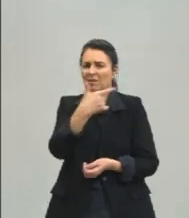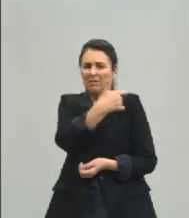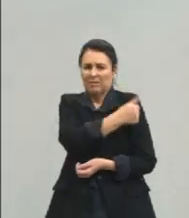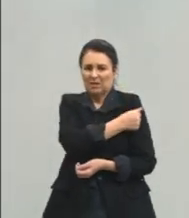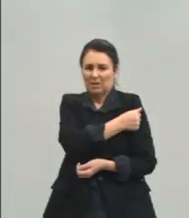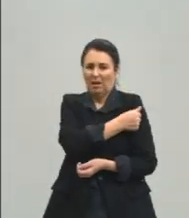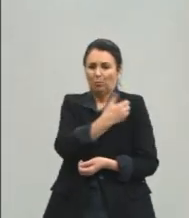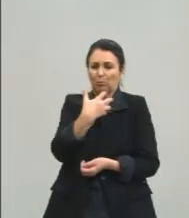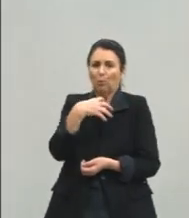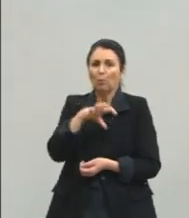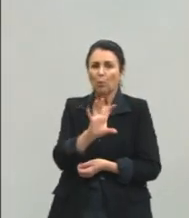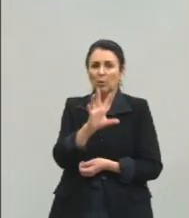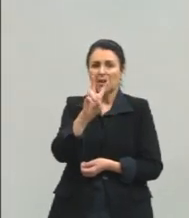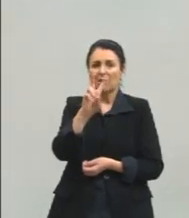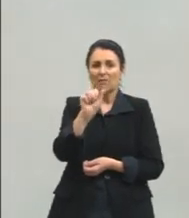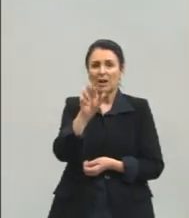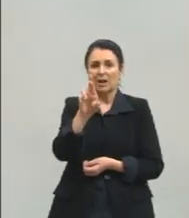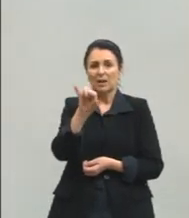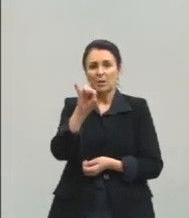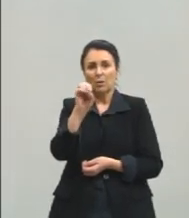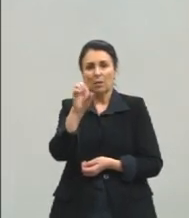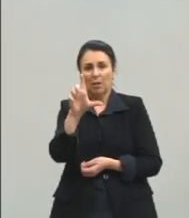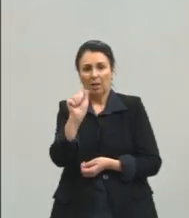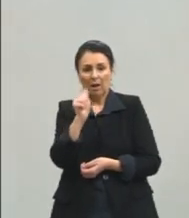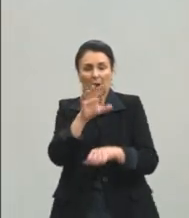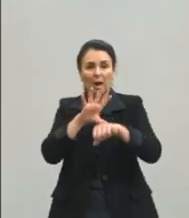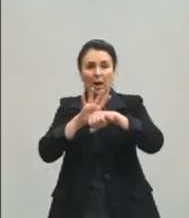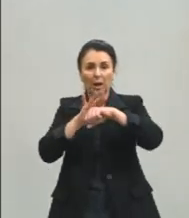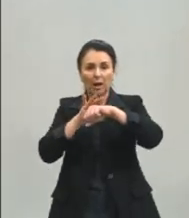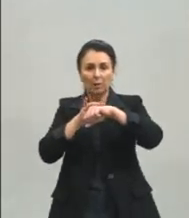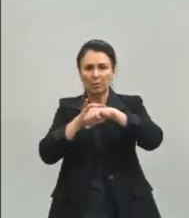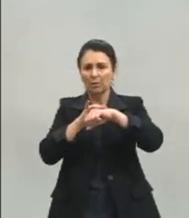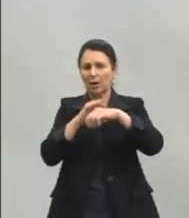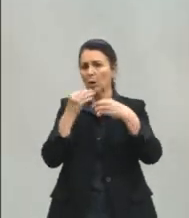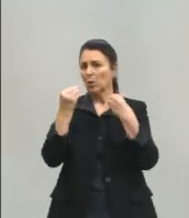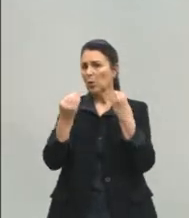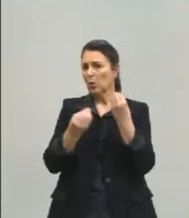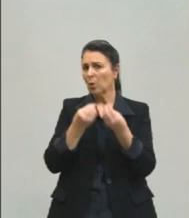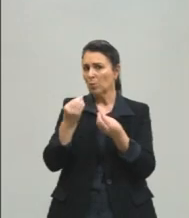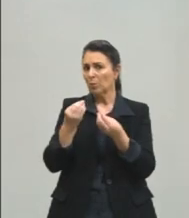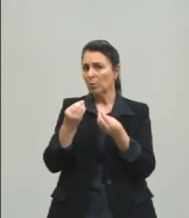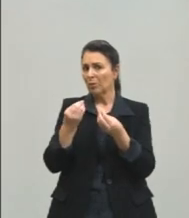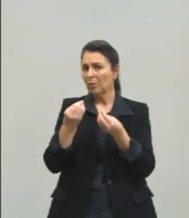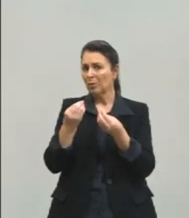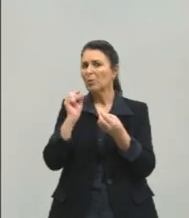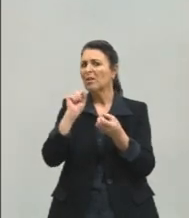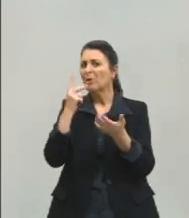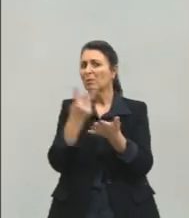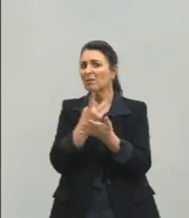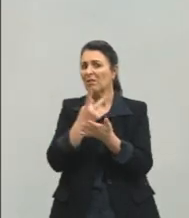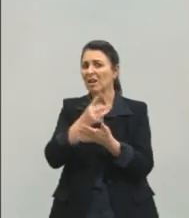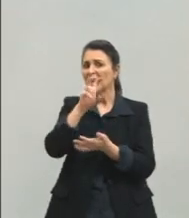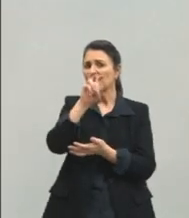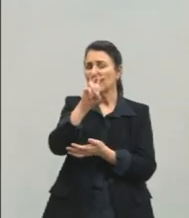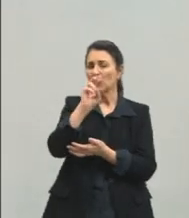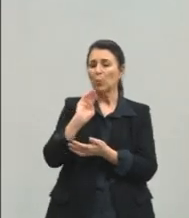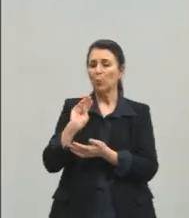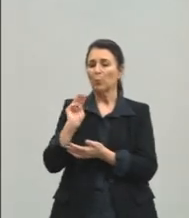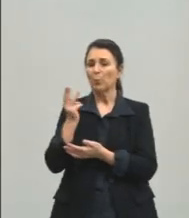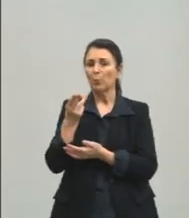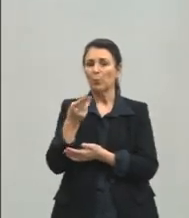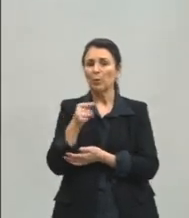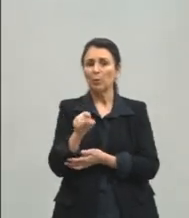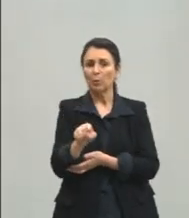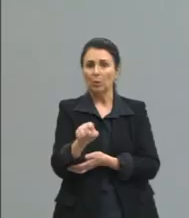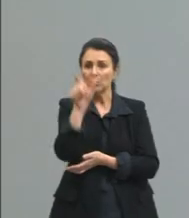varíola? Se não tivessem descoberto, feito essa descoberta? Então, cerca de 5 milhões de pessoas morreriam por